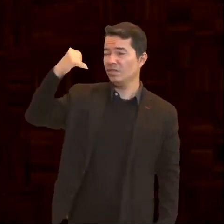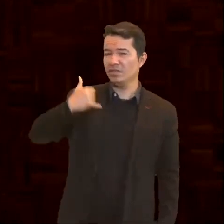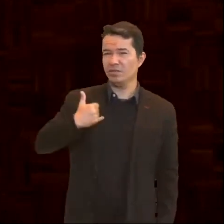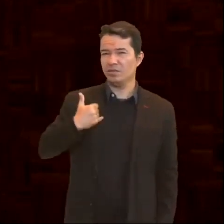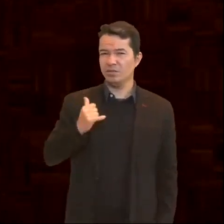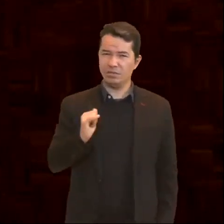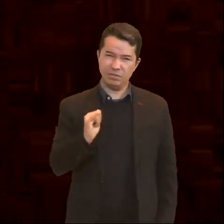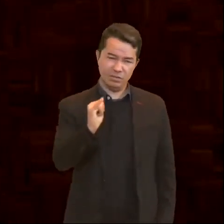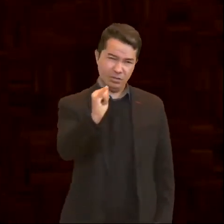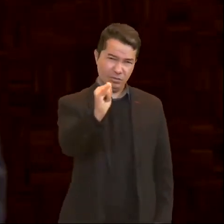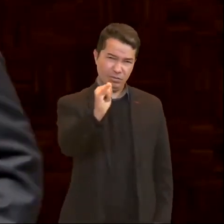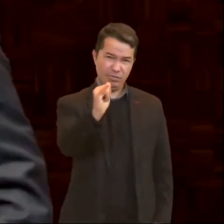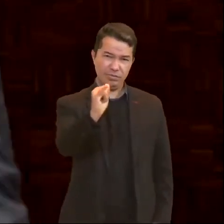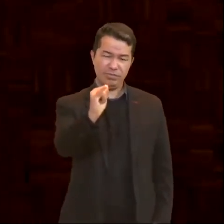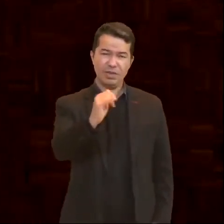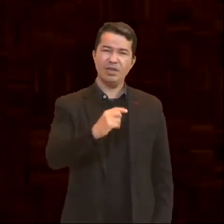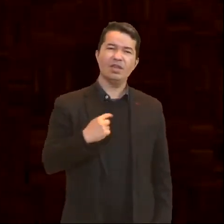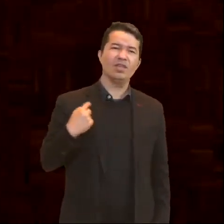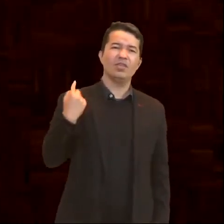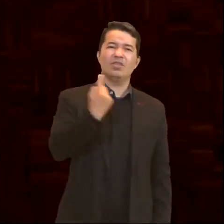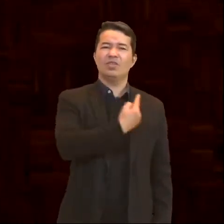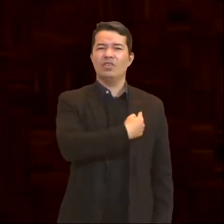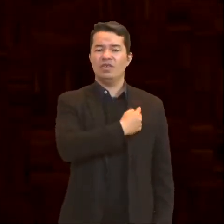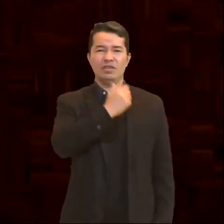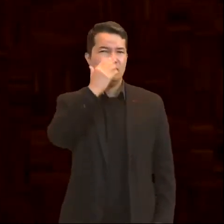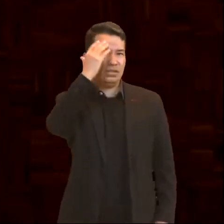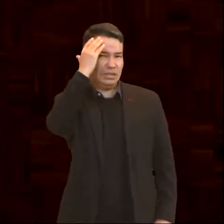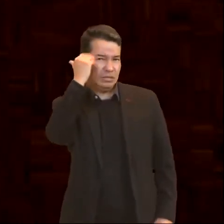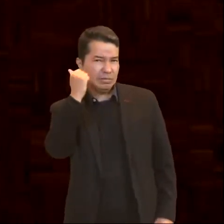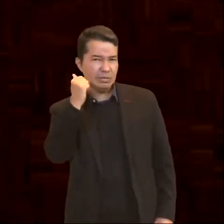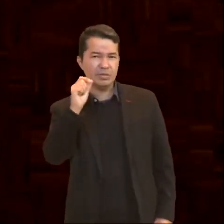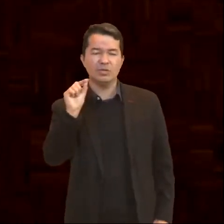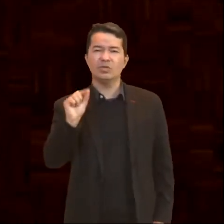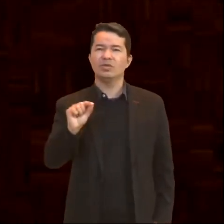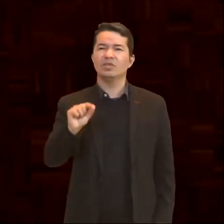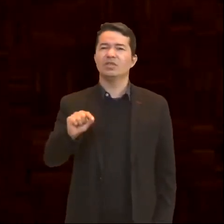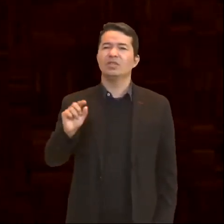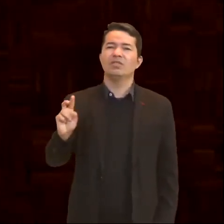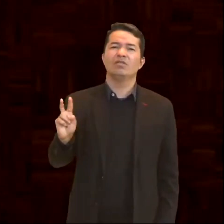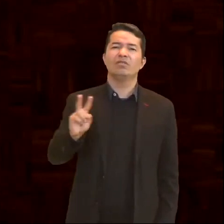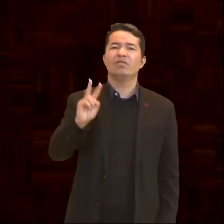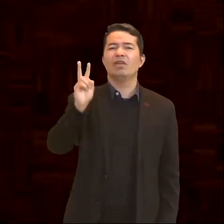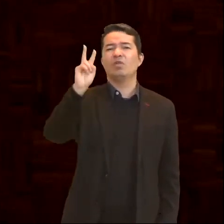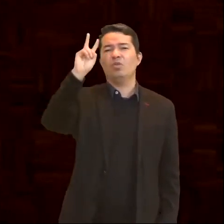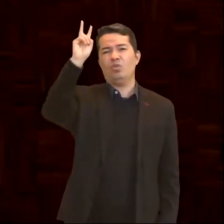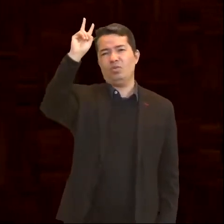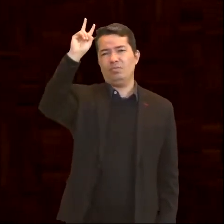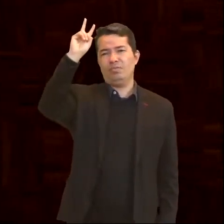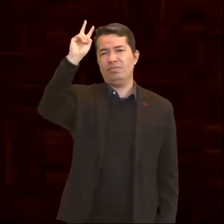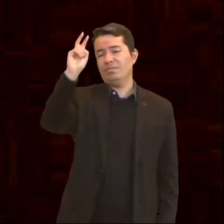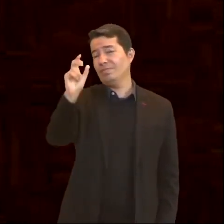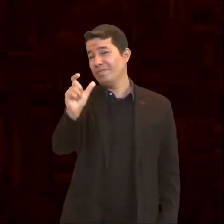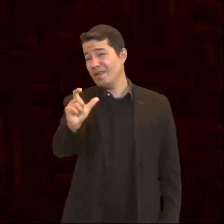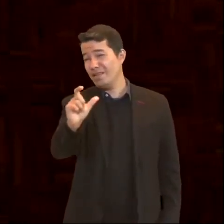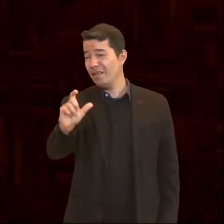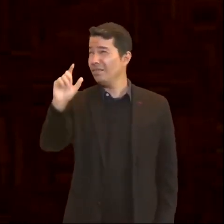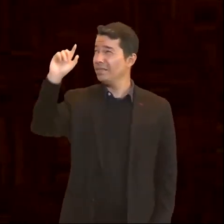Nós sabemos quais são os valores que a palavra de Deus nos